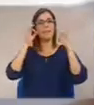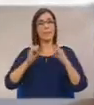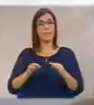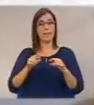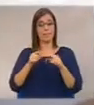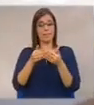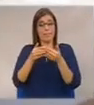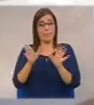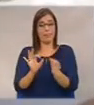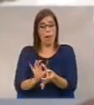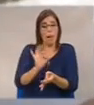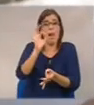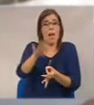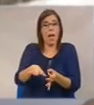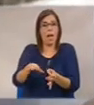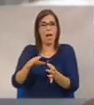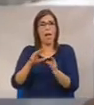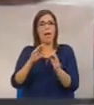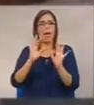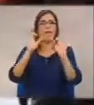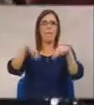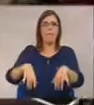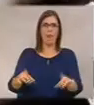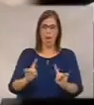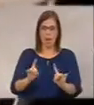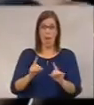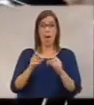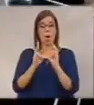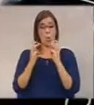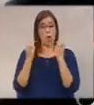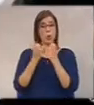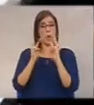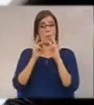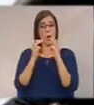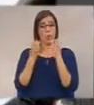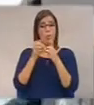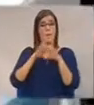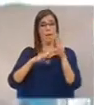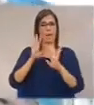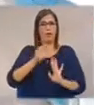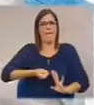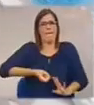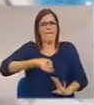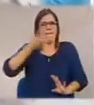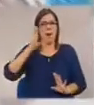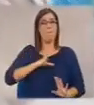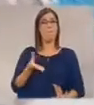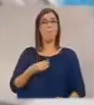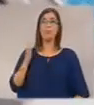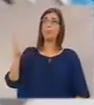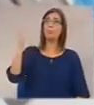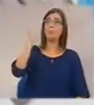sementes lançadas não acabam por secar. Por isso, em cada workshop que conduz, e já dirigiu vários um pouco por todo o